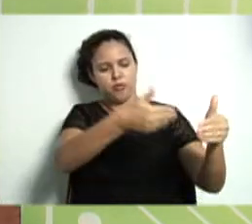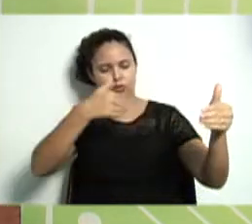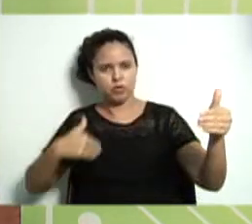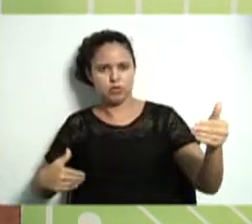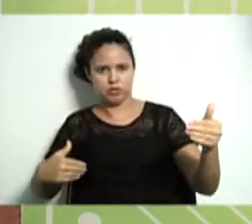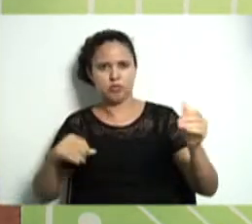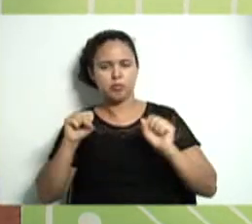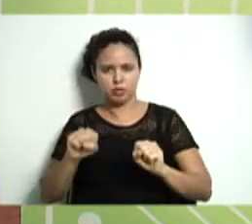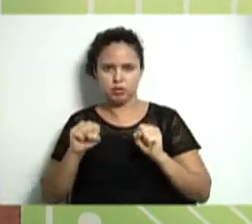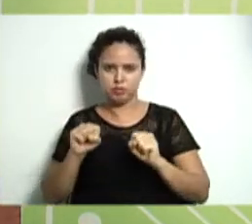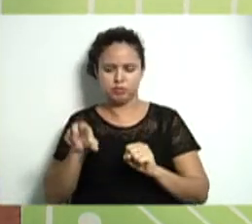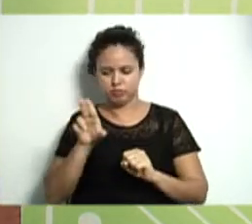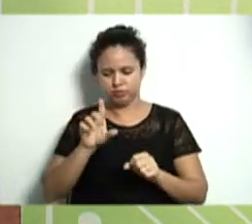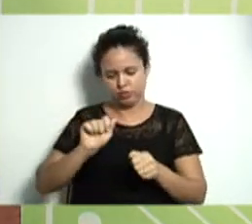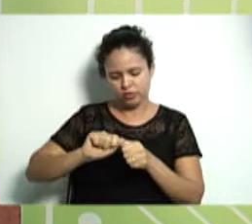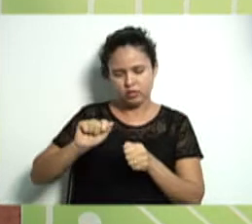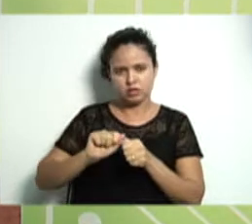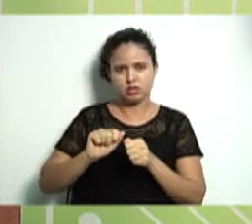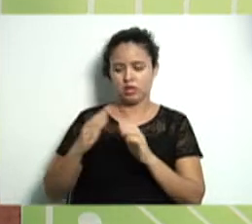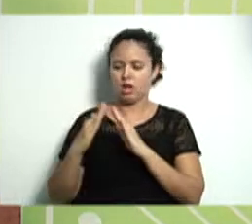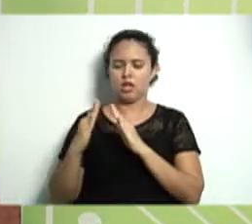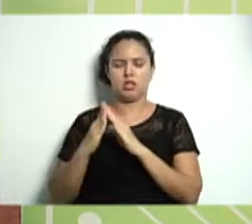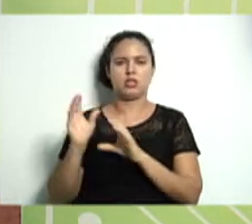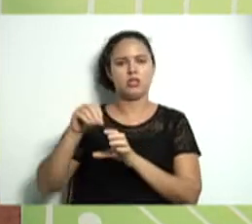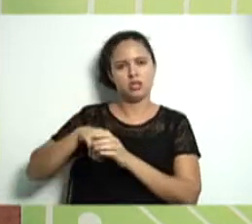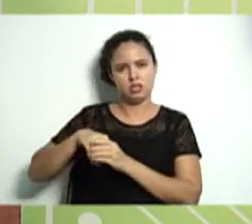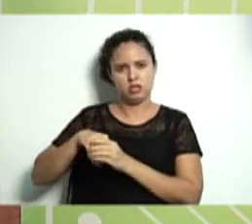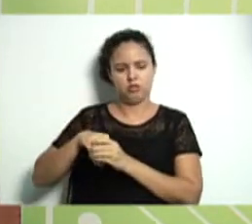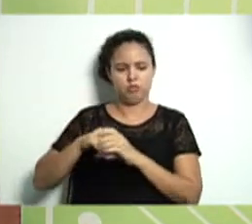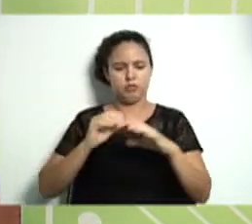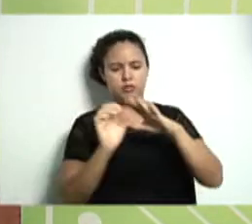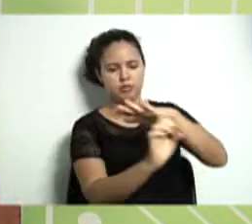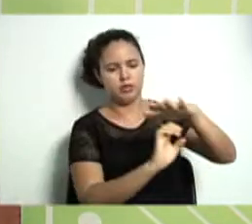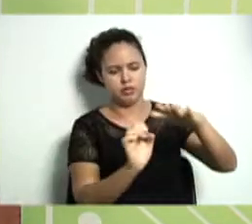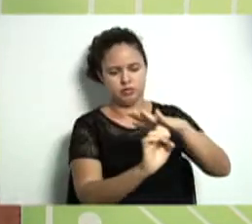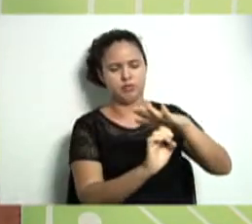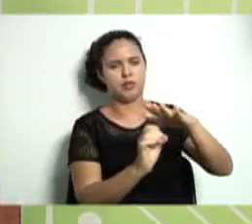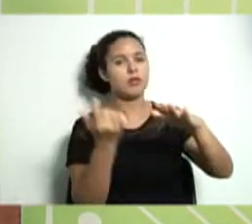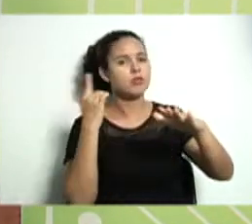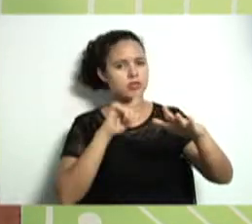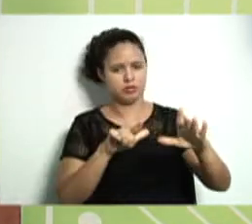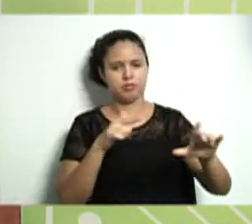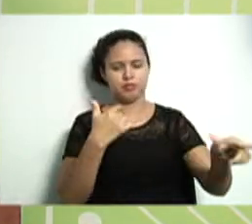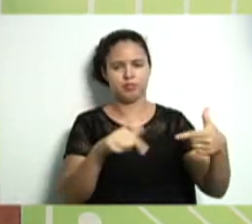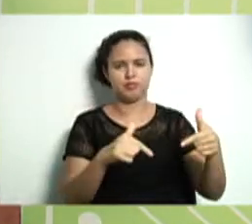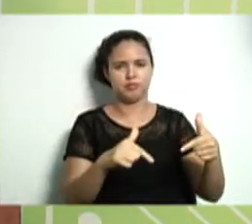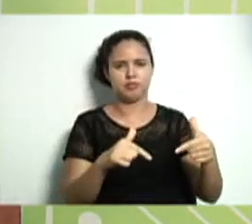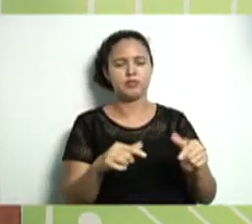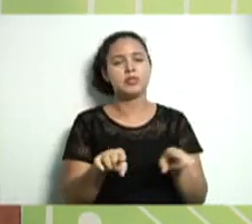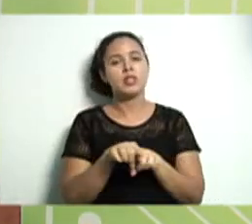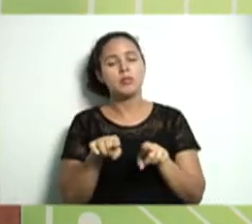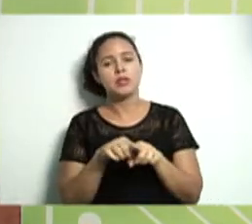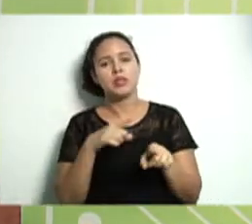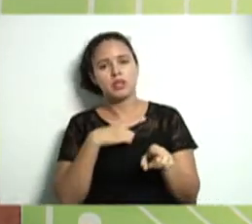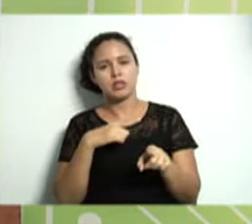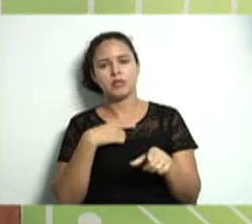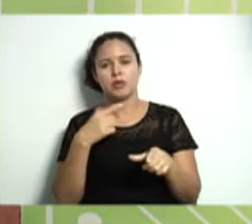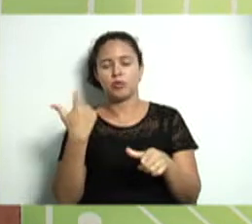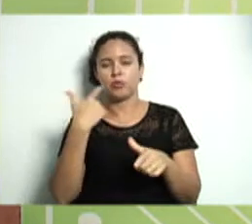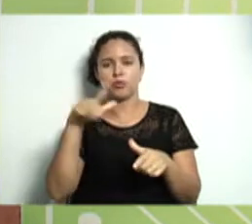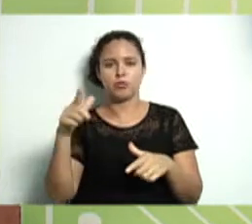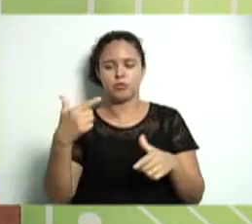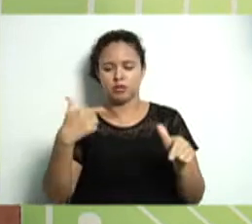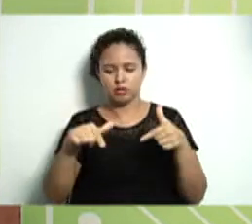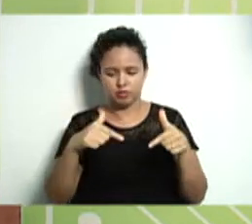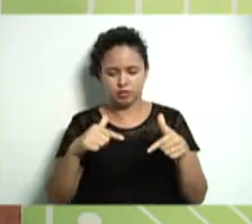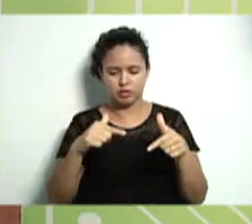você pode realizar na sua casa. E a outra forma de trabalho é o trabalho informal. Esse trabalho informal já é relativo